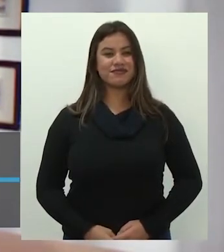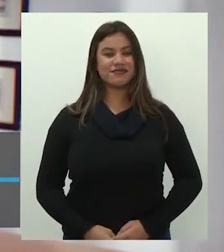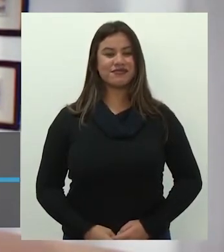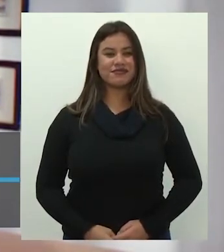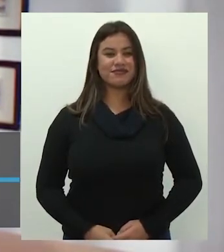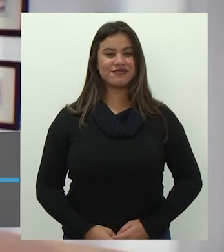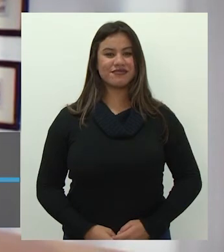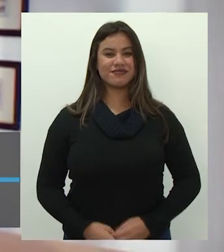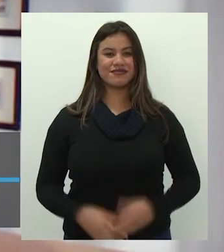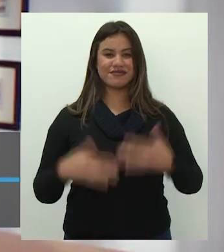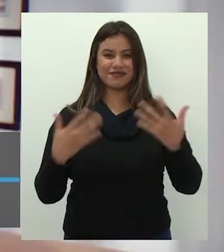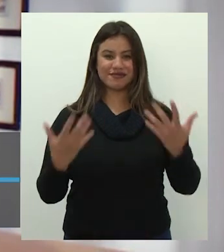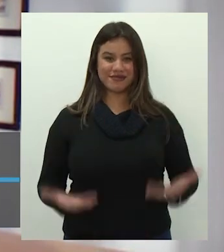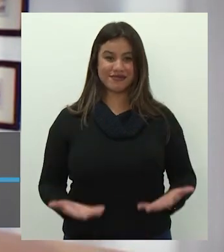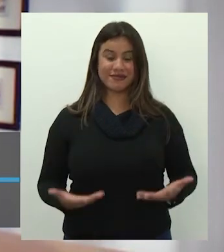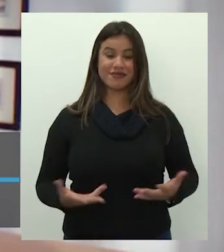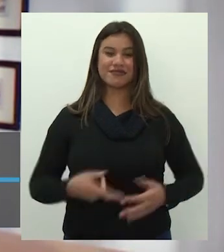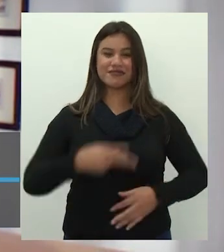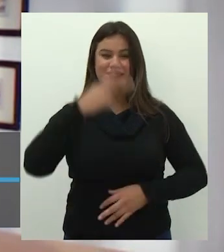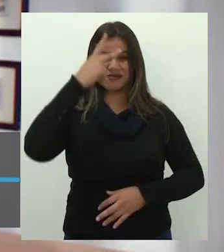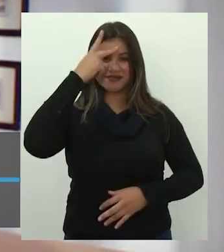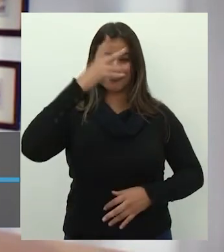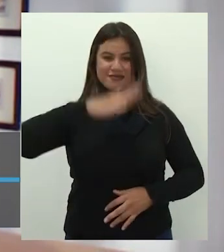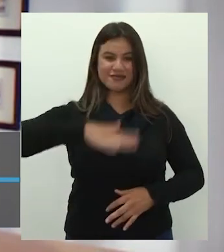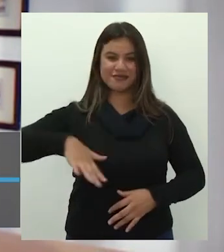quando as pessoas vão